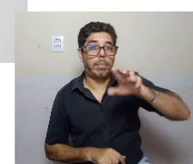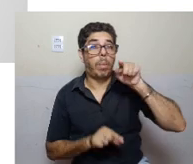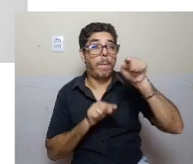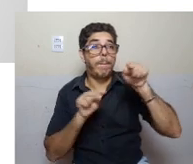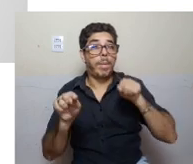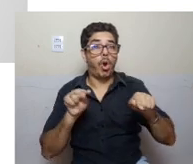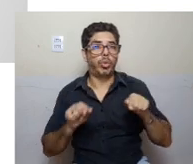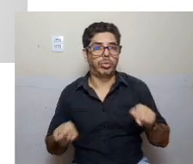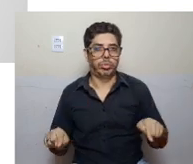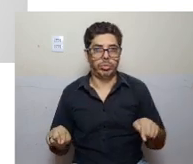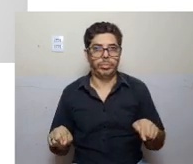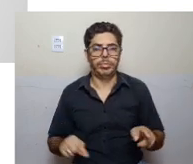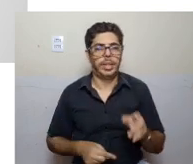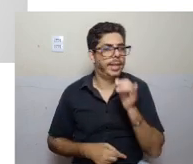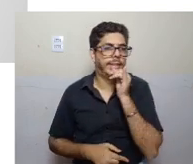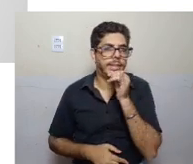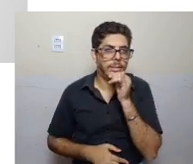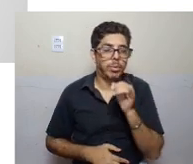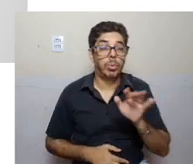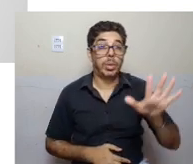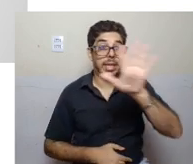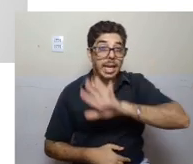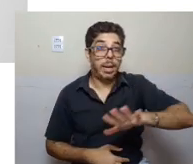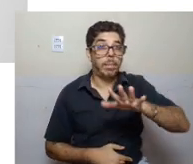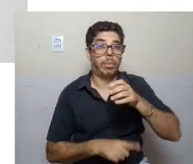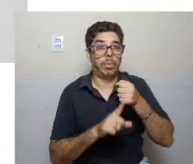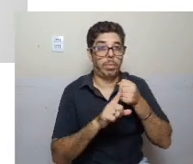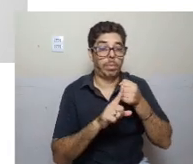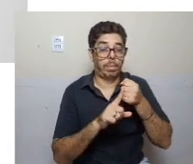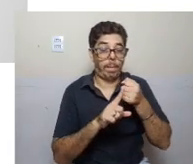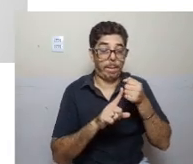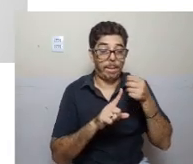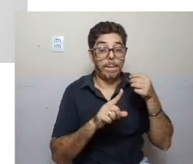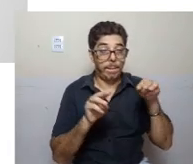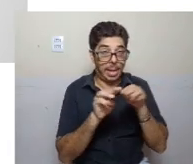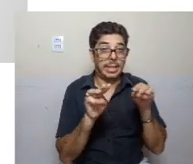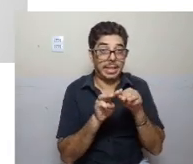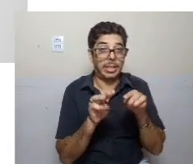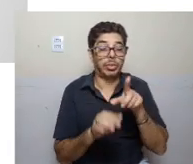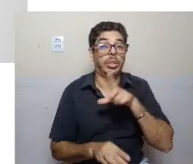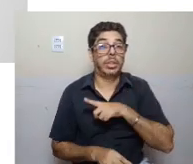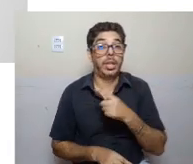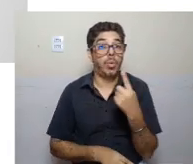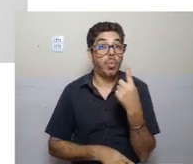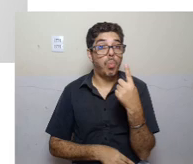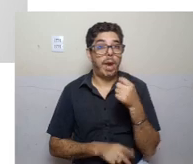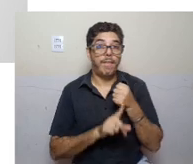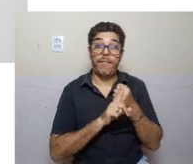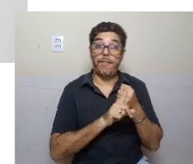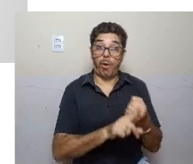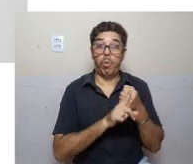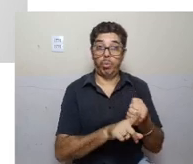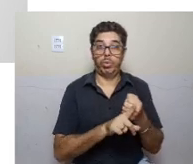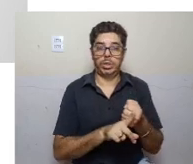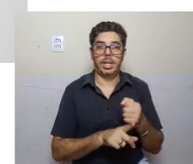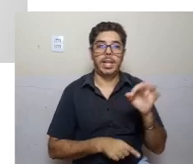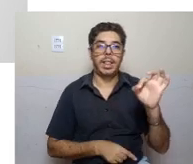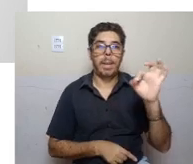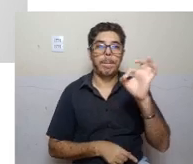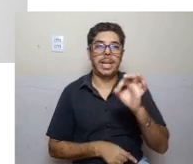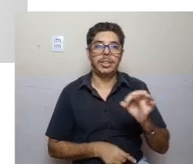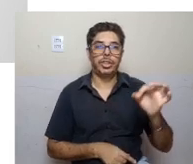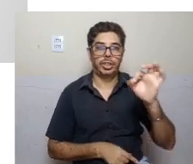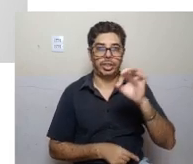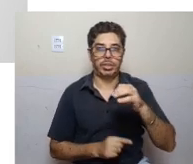campo magnético é definido em termos da força que atua sobre uma partícula carregada em movimento. Com isso, nós vemos